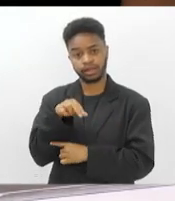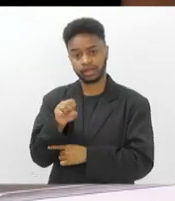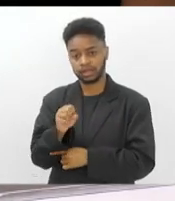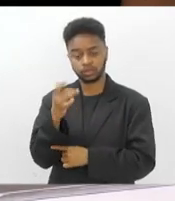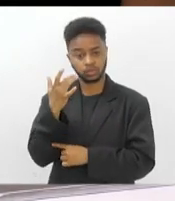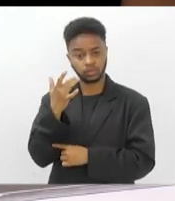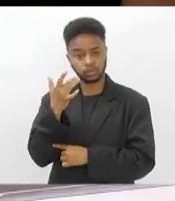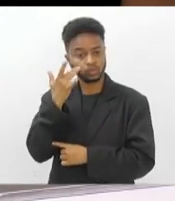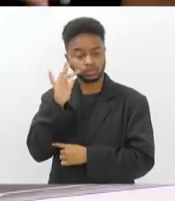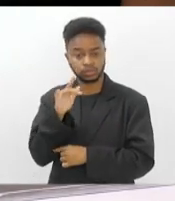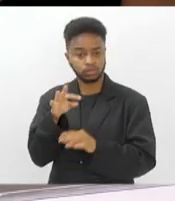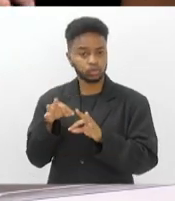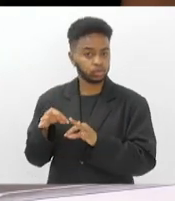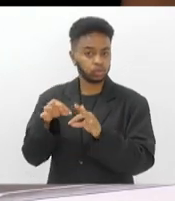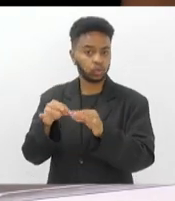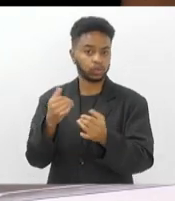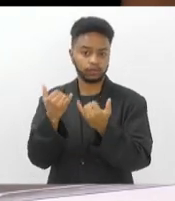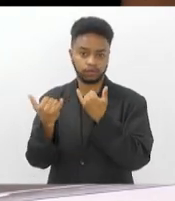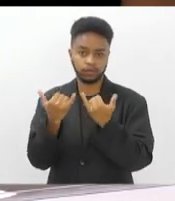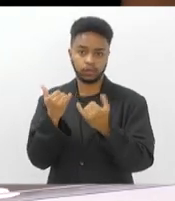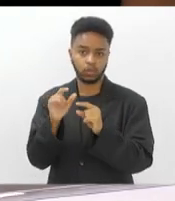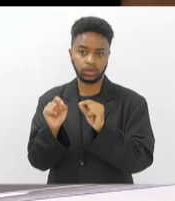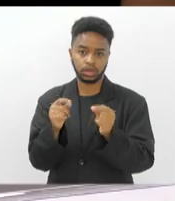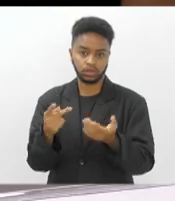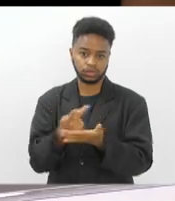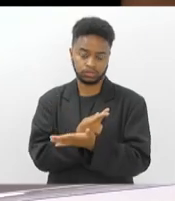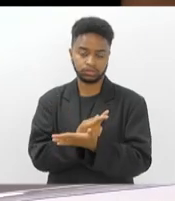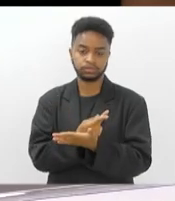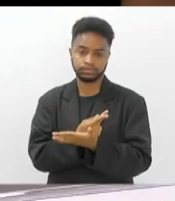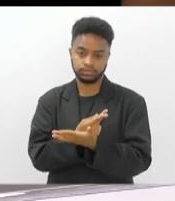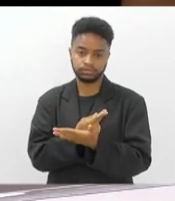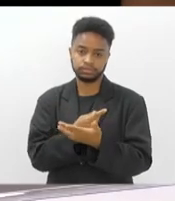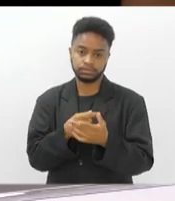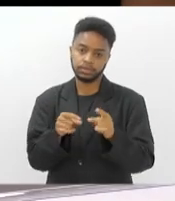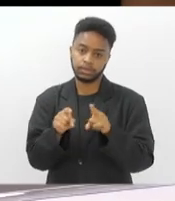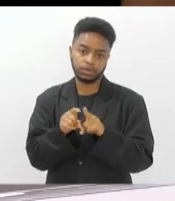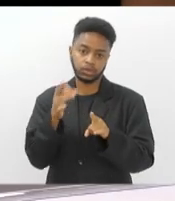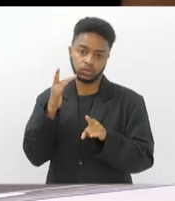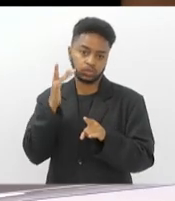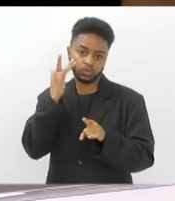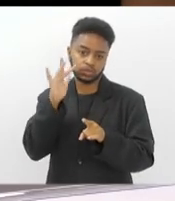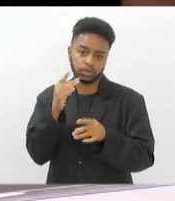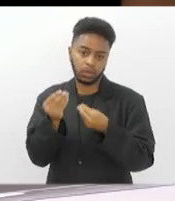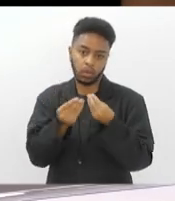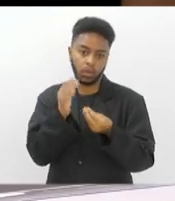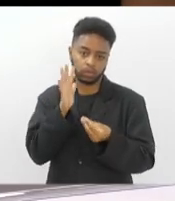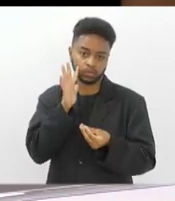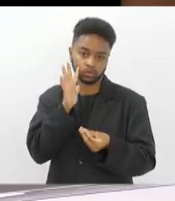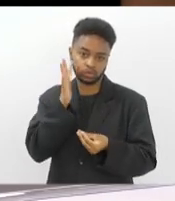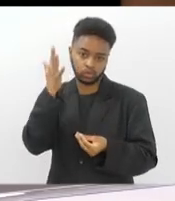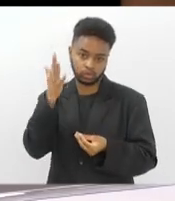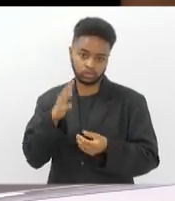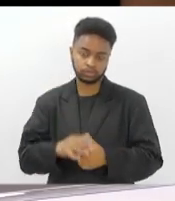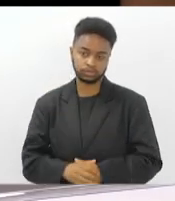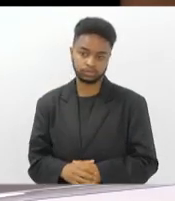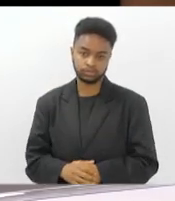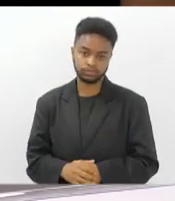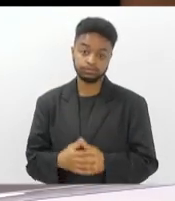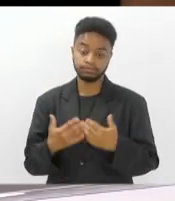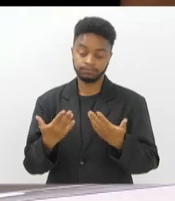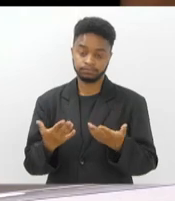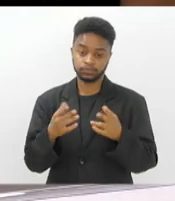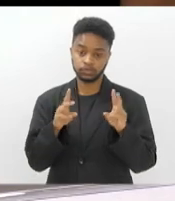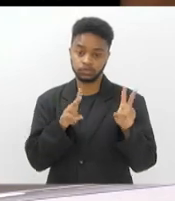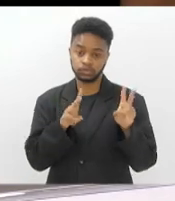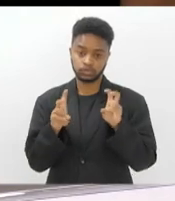os dados desses problemas que estão acontecendo e a solução que a gente busca né especificamente em